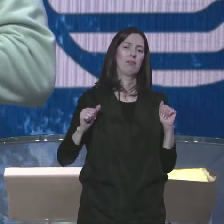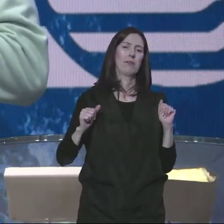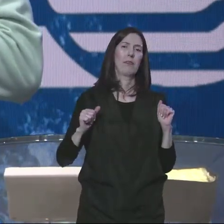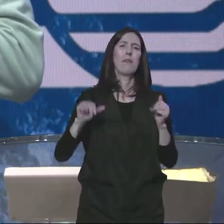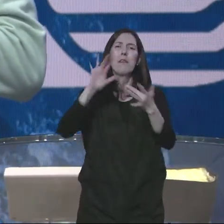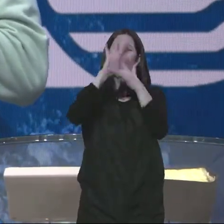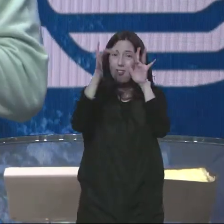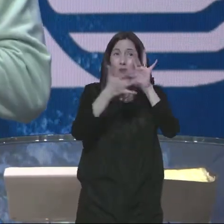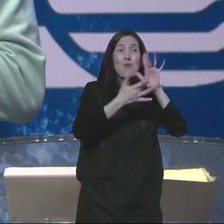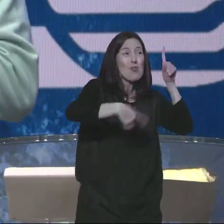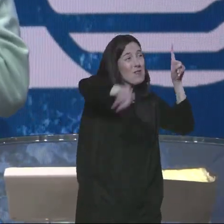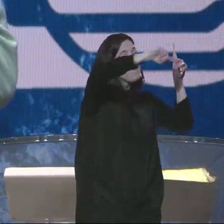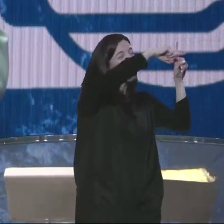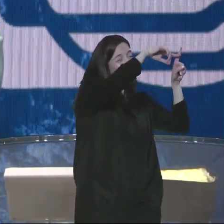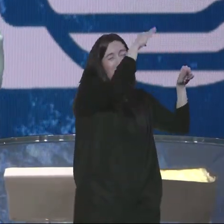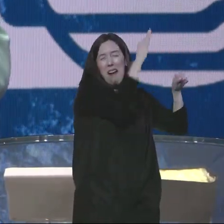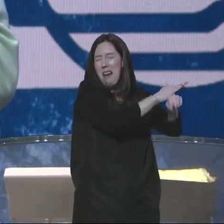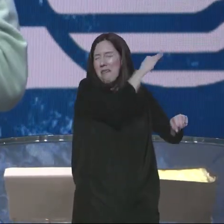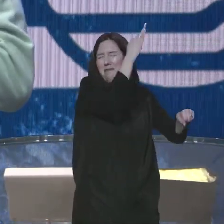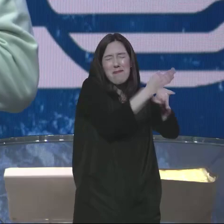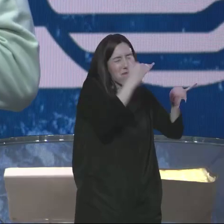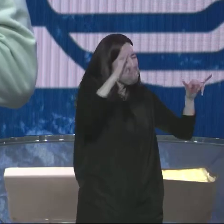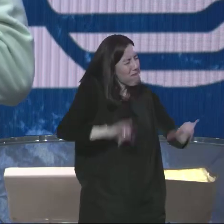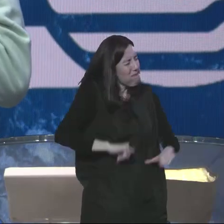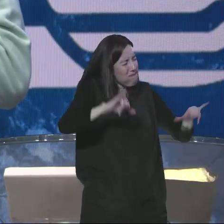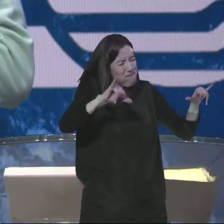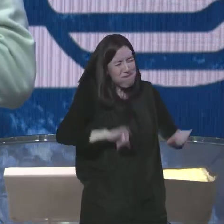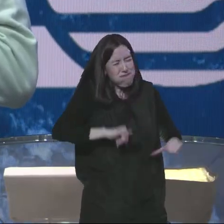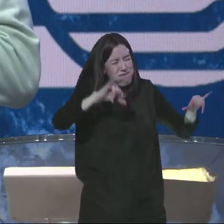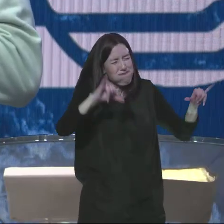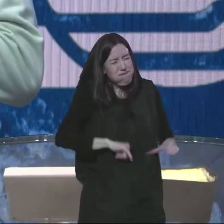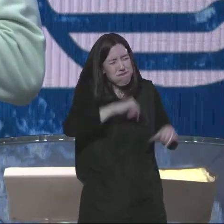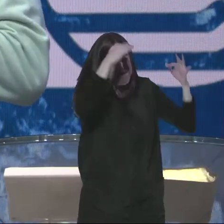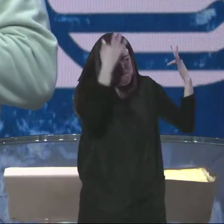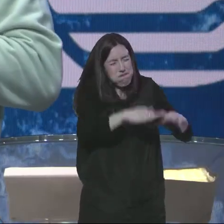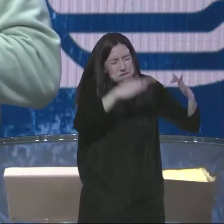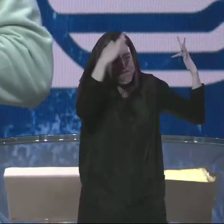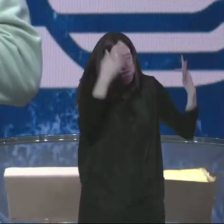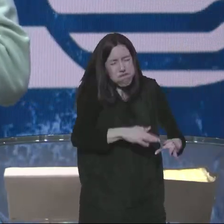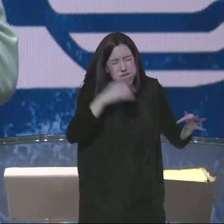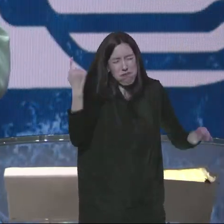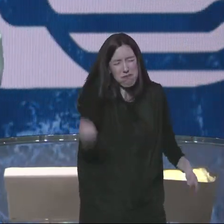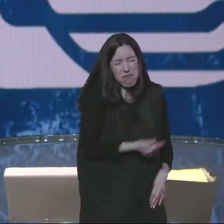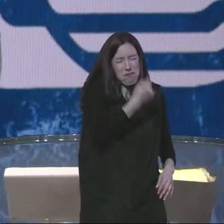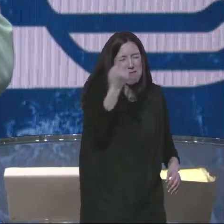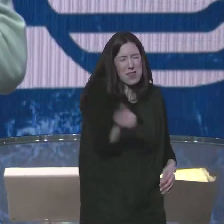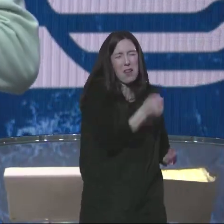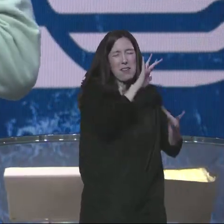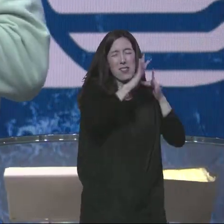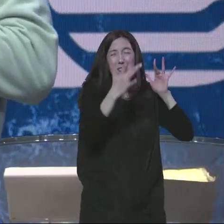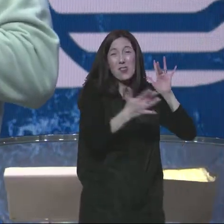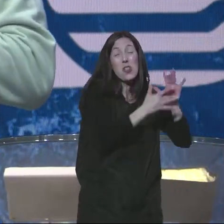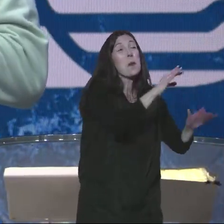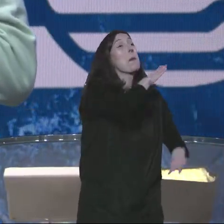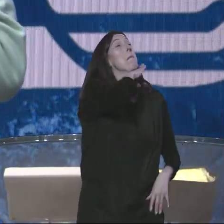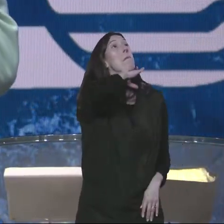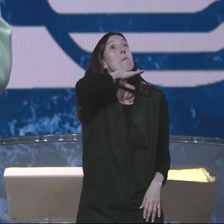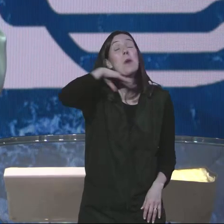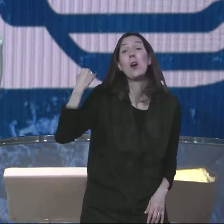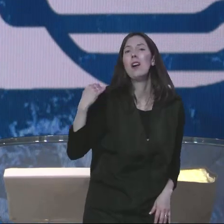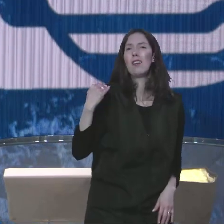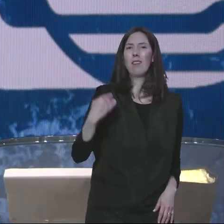Ele suportou dores e sofrimentos sem fim. Ele foi até a morte. Ele foi